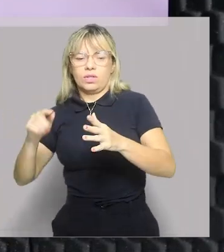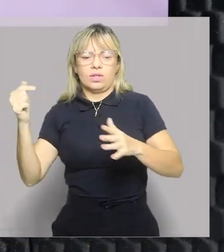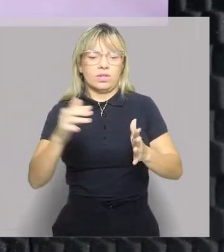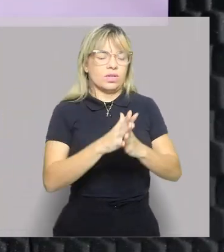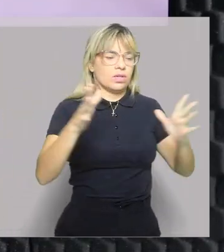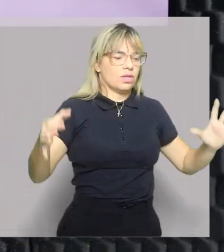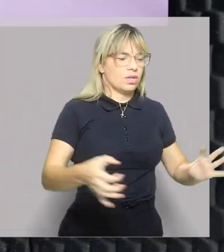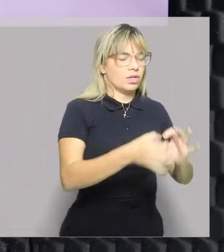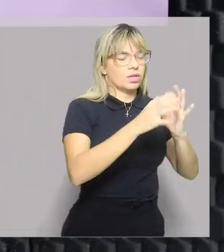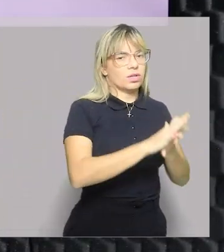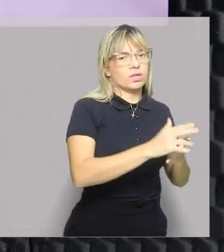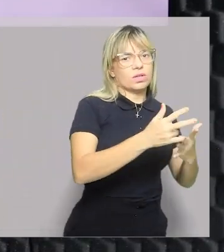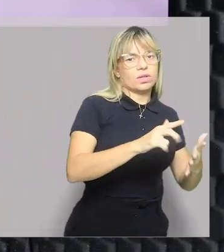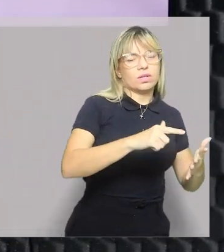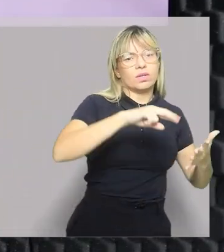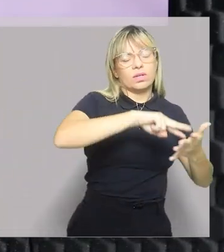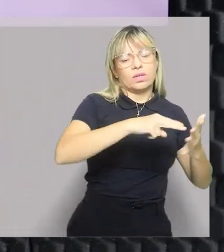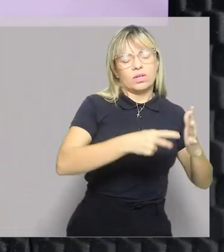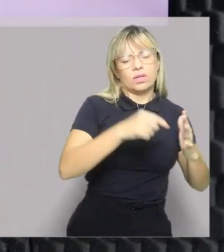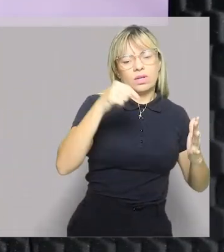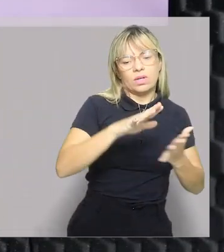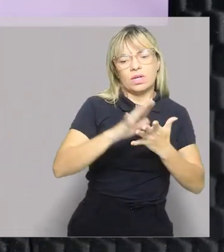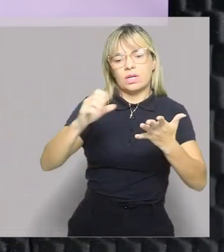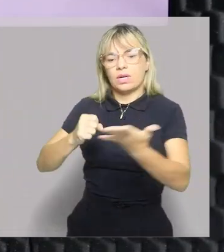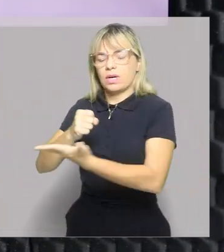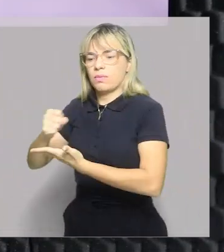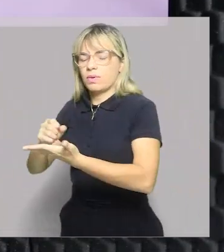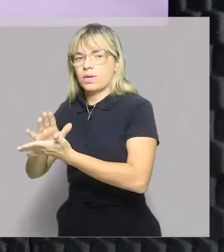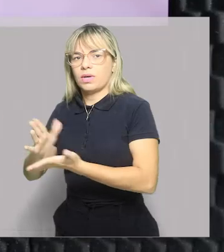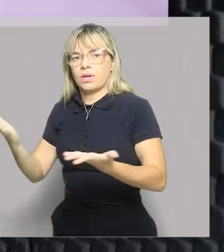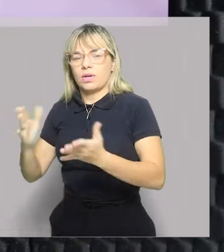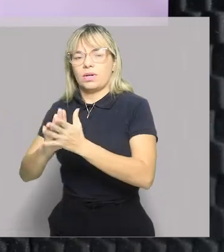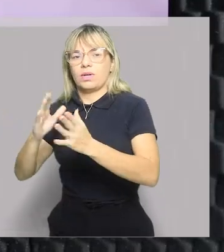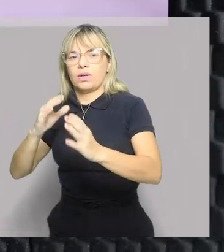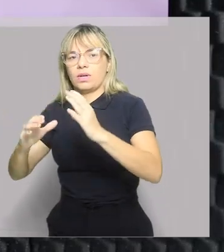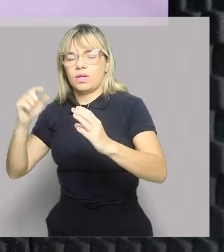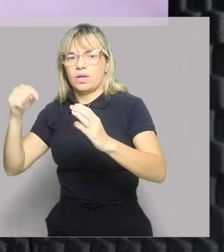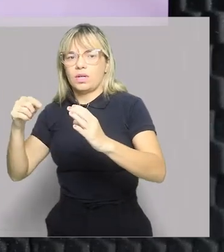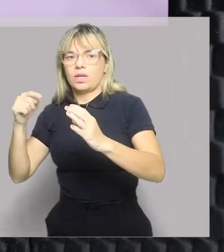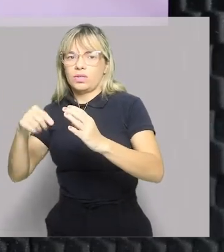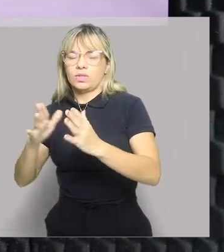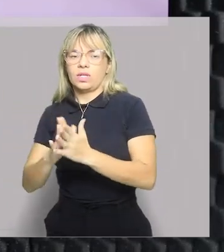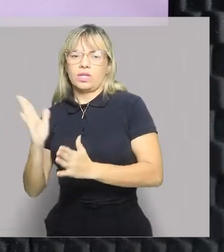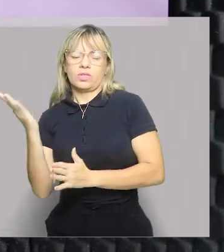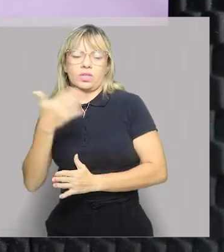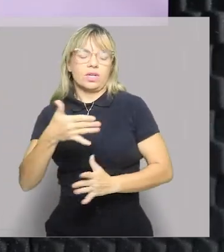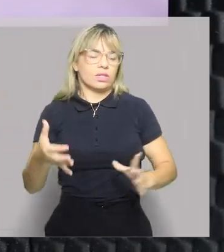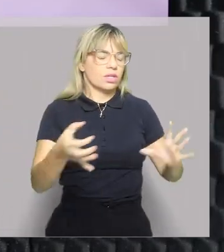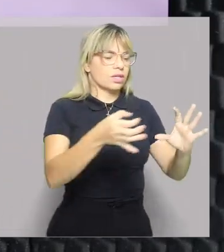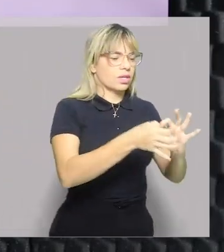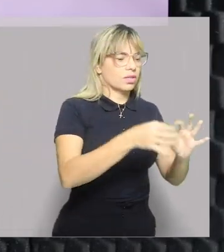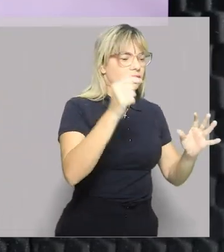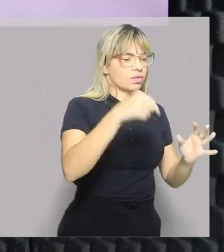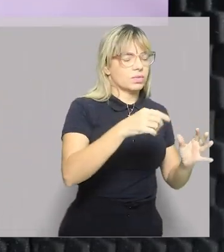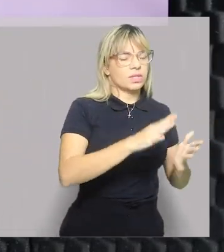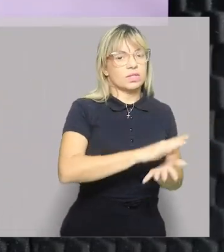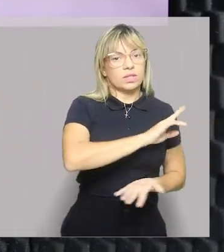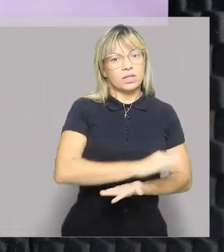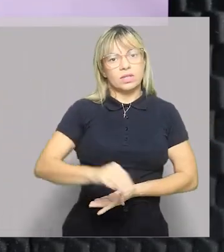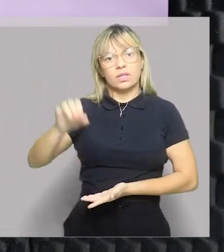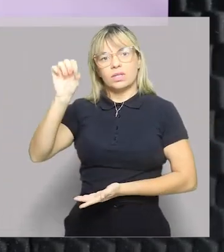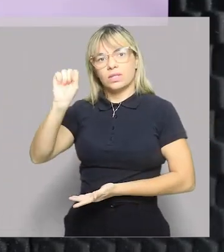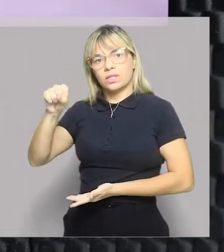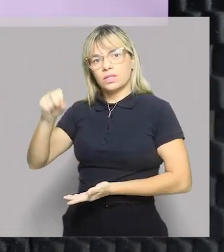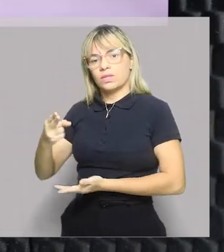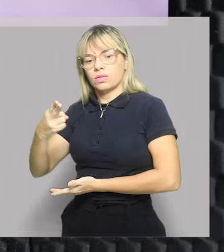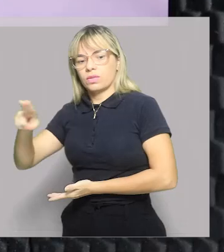não significativo, já que a essência do que se comunica não recai sobre ele, tá bom? Fica atento a essa dica. Então, estamos